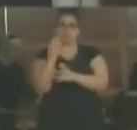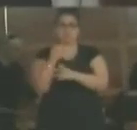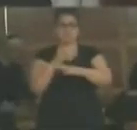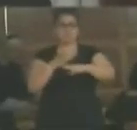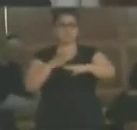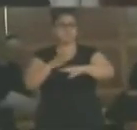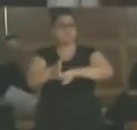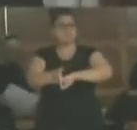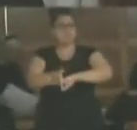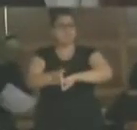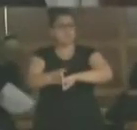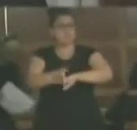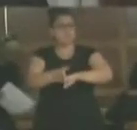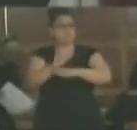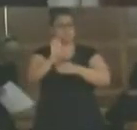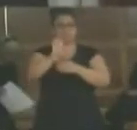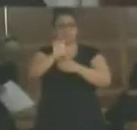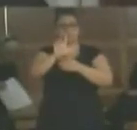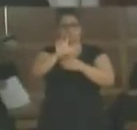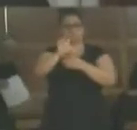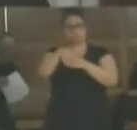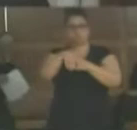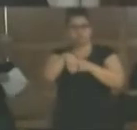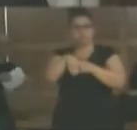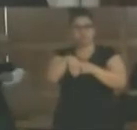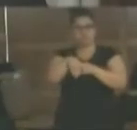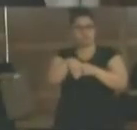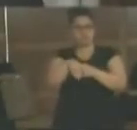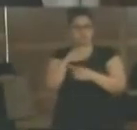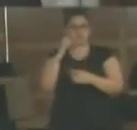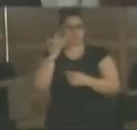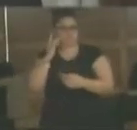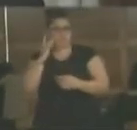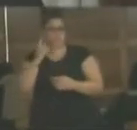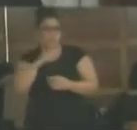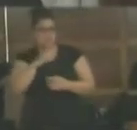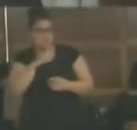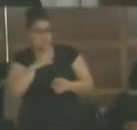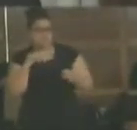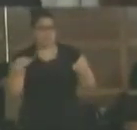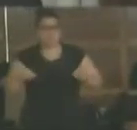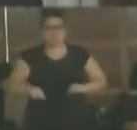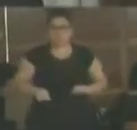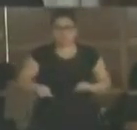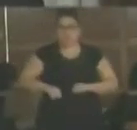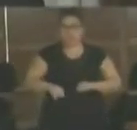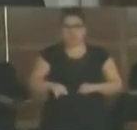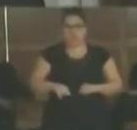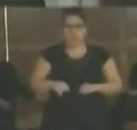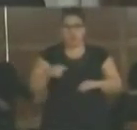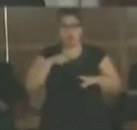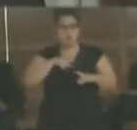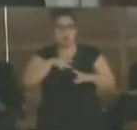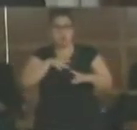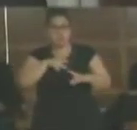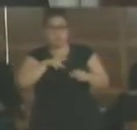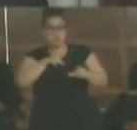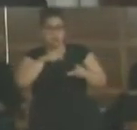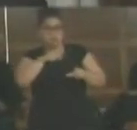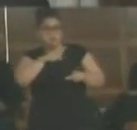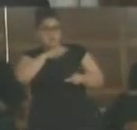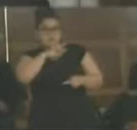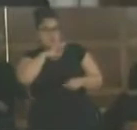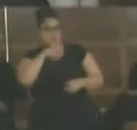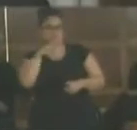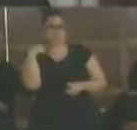uma comunidade que está no Belém. Será que não sabiam que ia ter represália? Sempre tem. Sempre tem. E quem